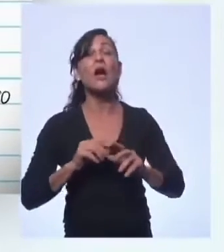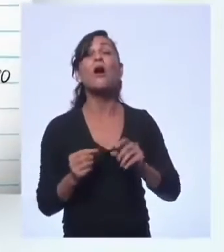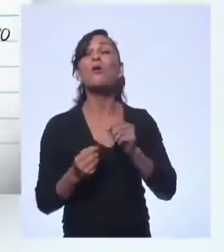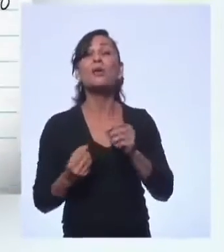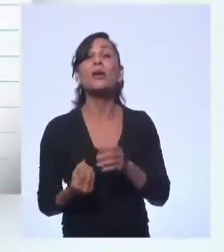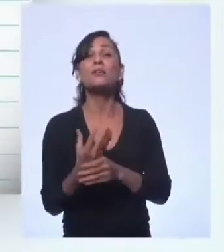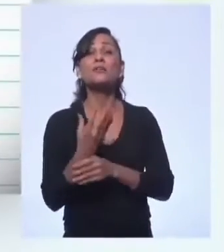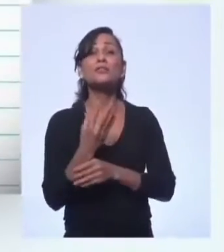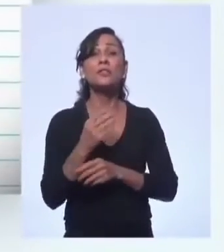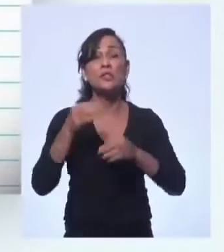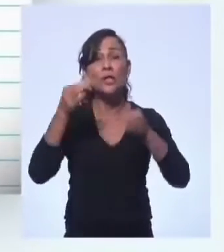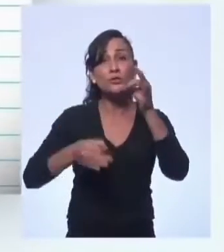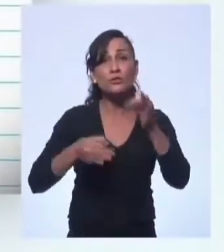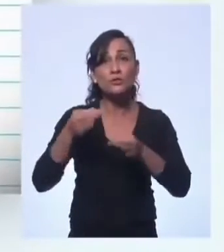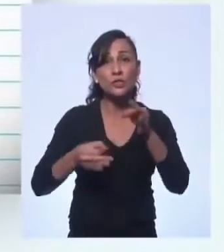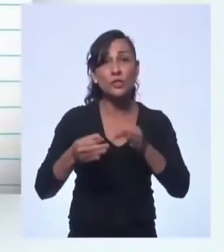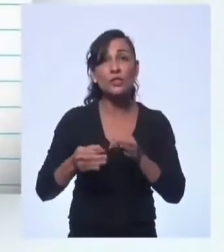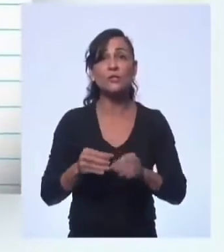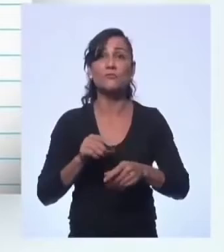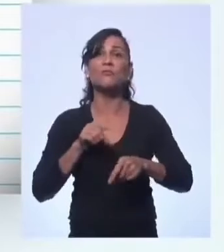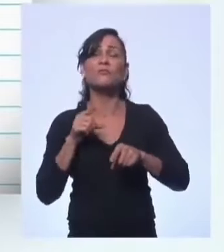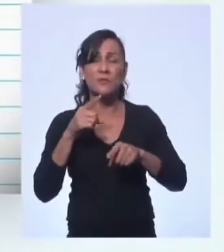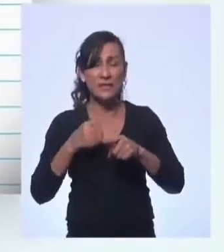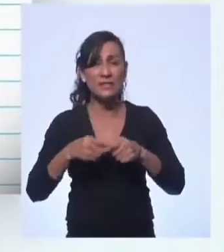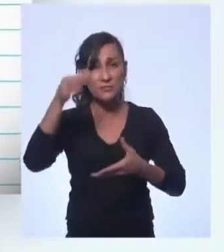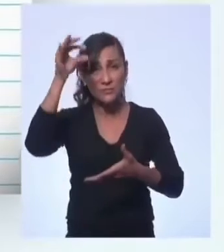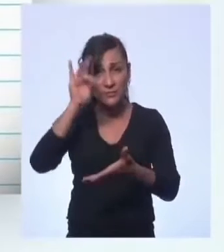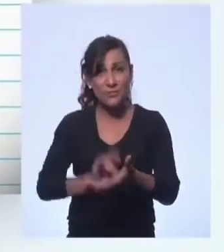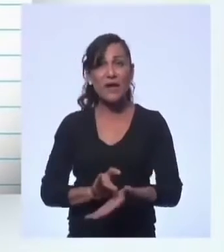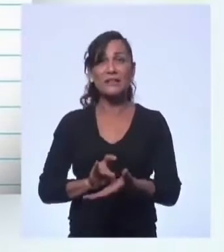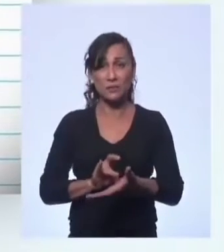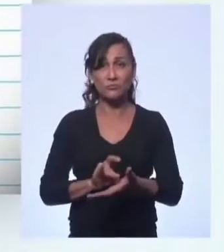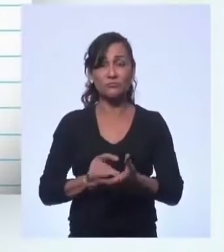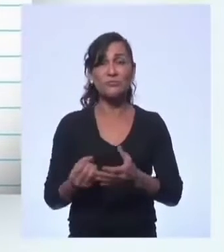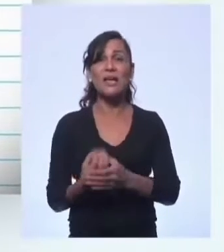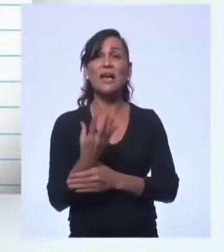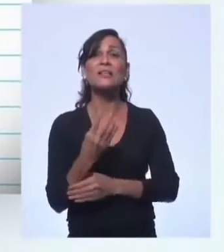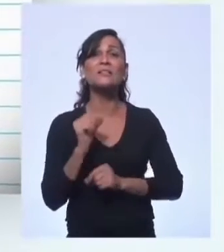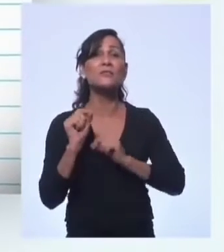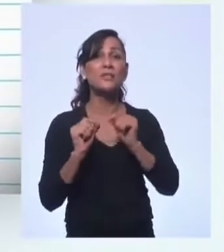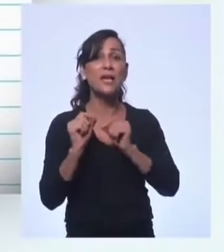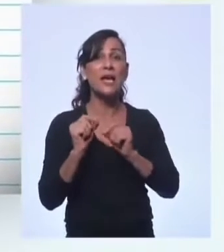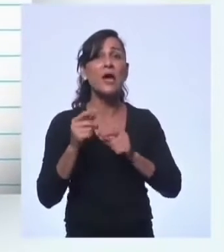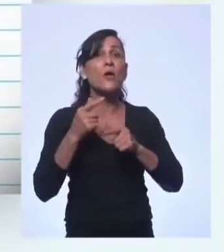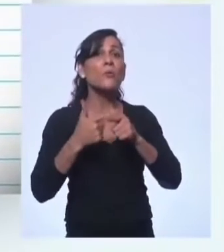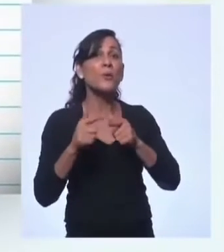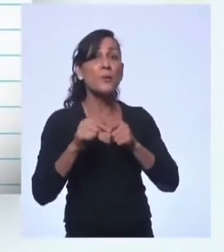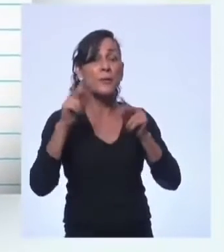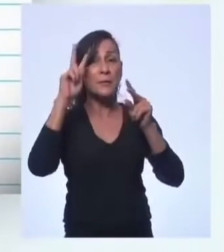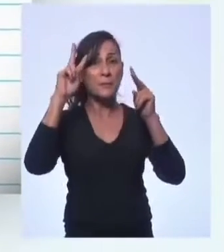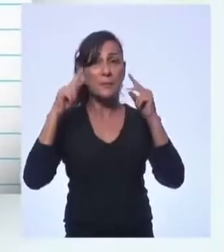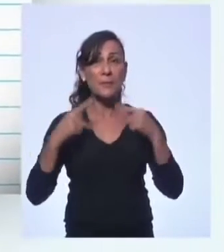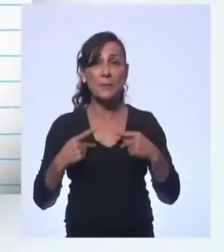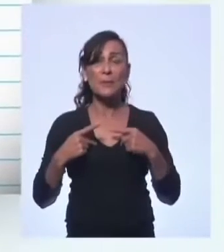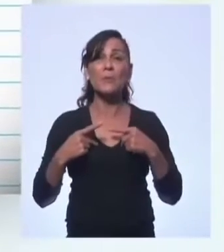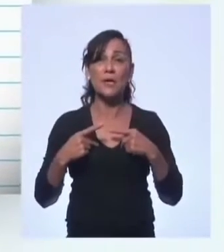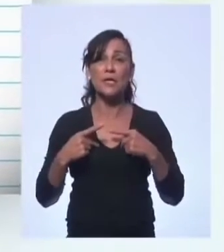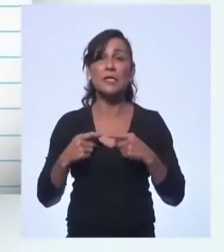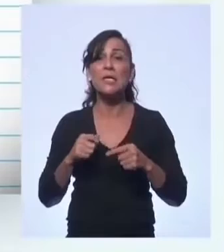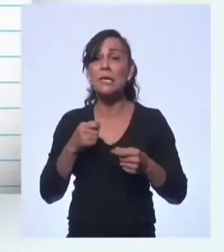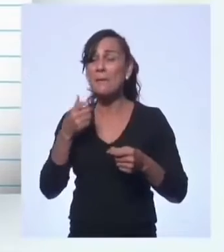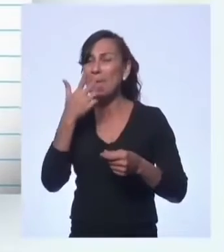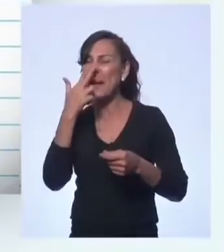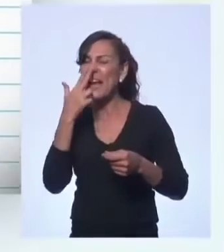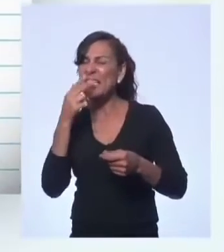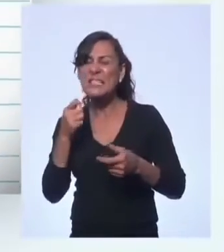o sentimento de que a justiça está sendo devidamente feita, ocorre o fim dos revanchismos pessoais e a redução da sensação de